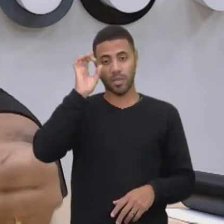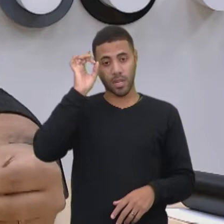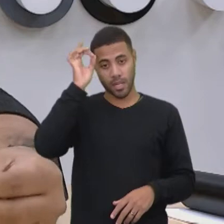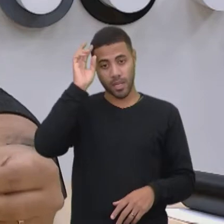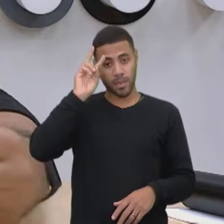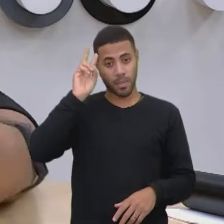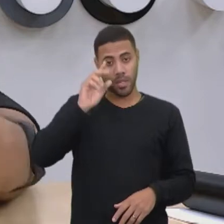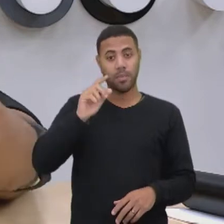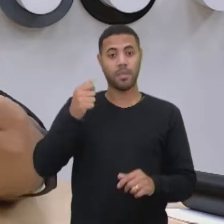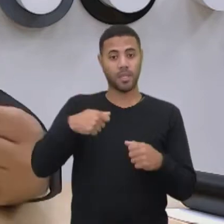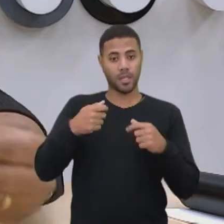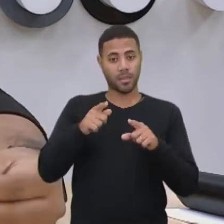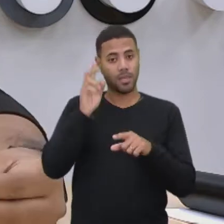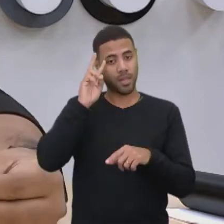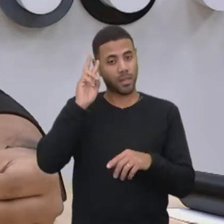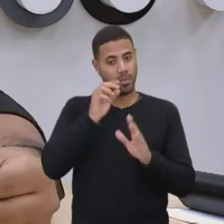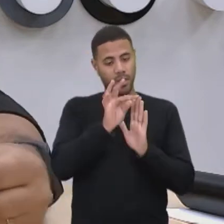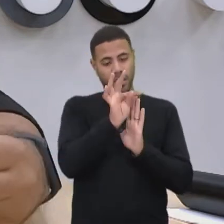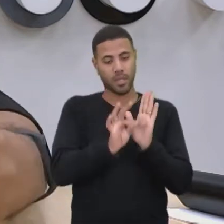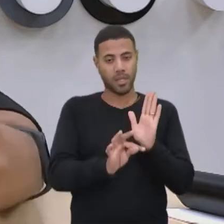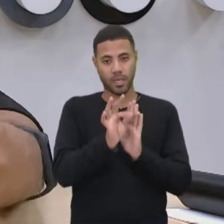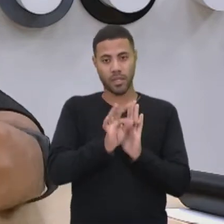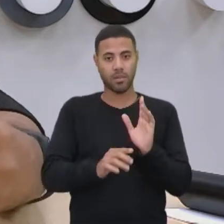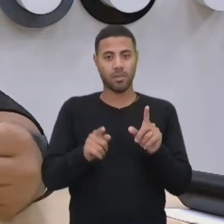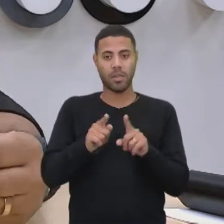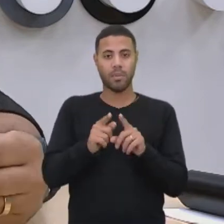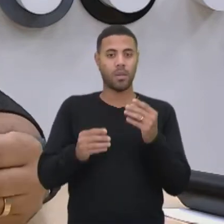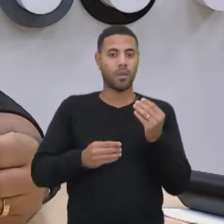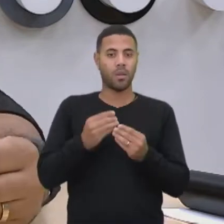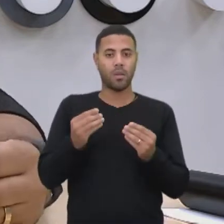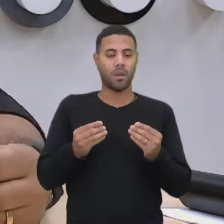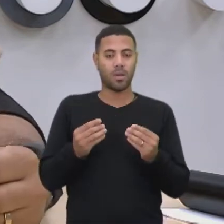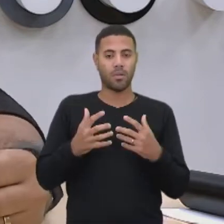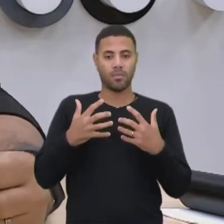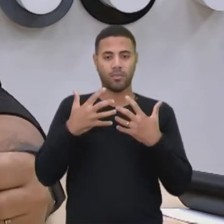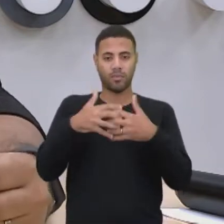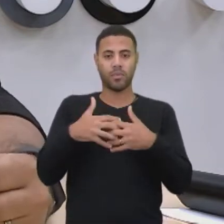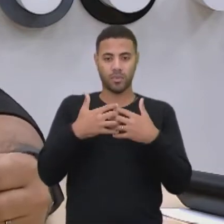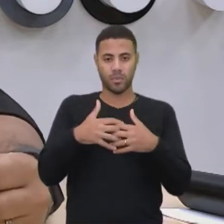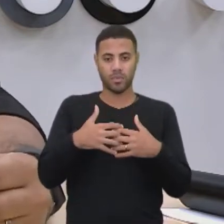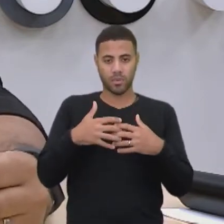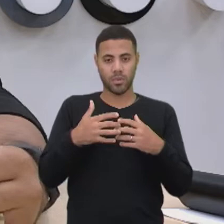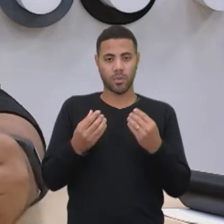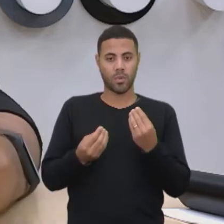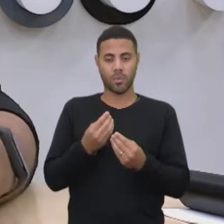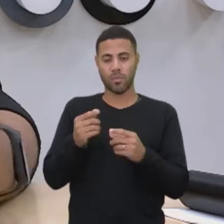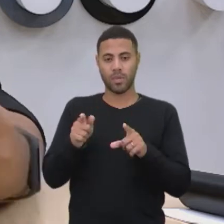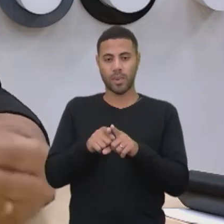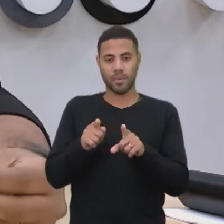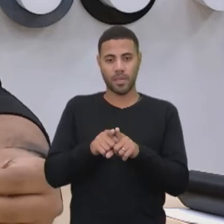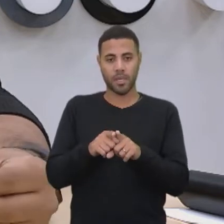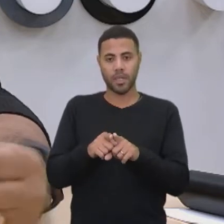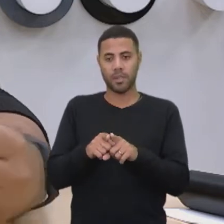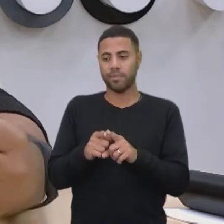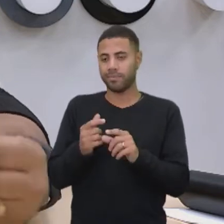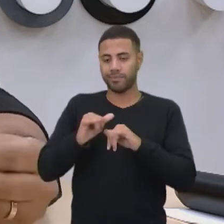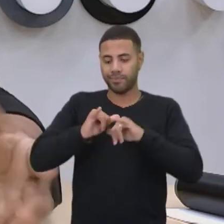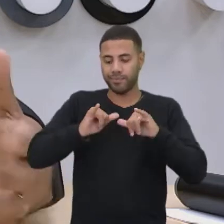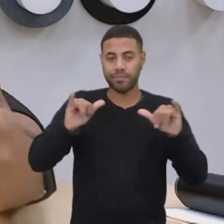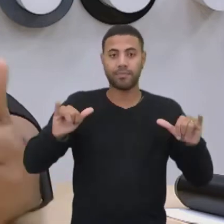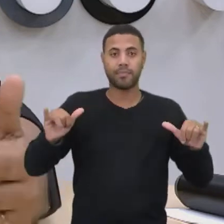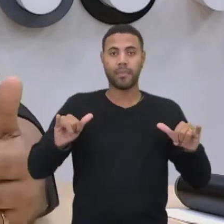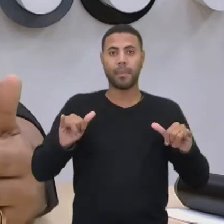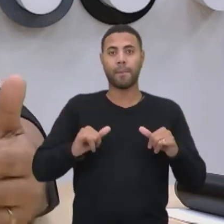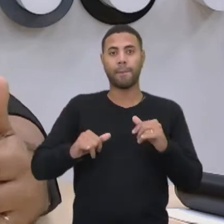texto que você escolheu, qual é a função social dele, em relação ao suporte de veiculação também, qual é a função social, as